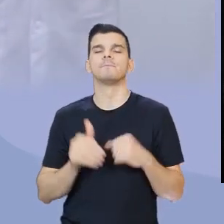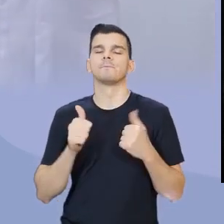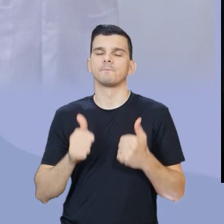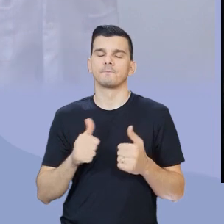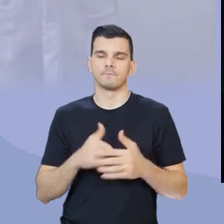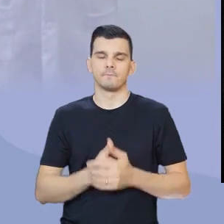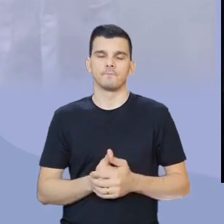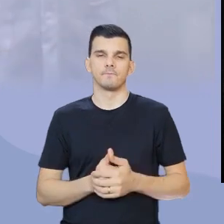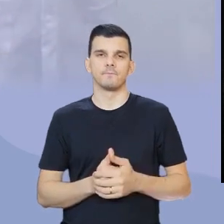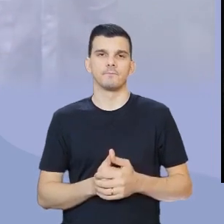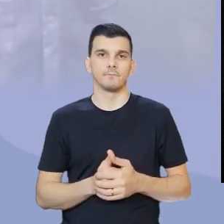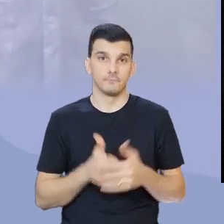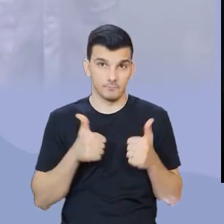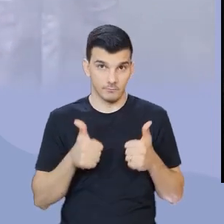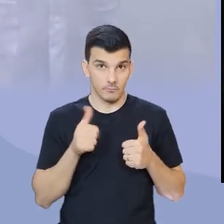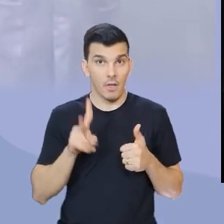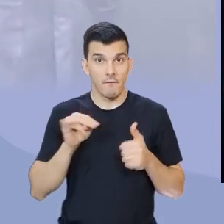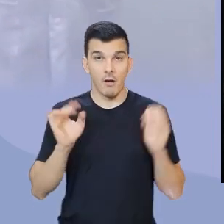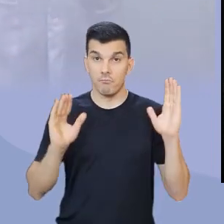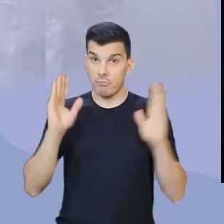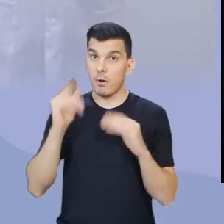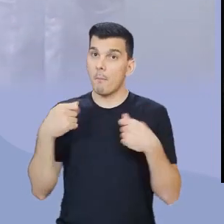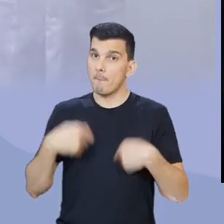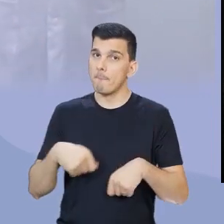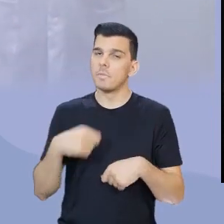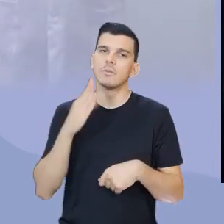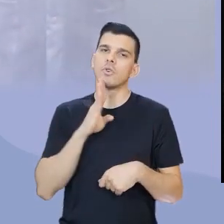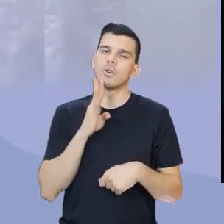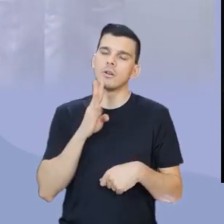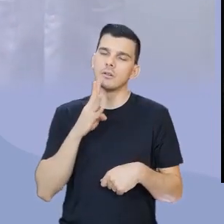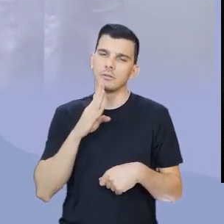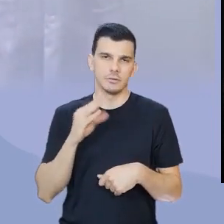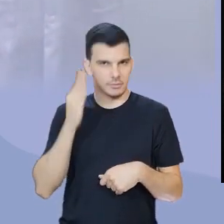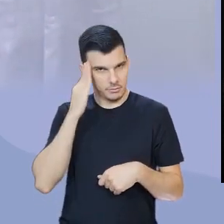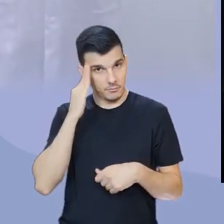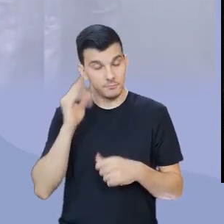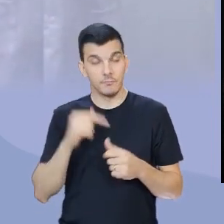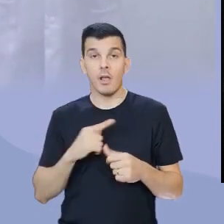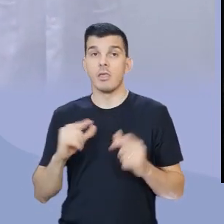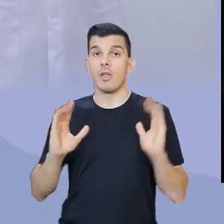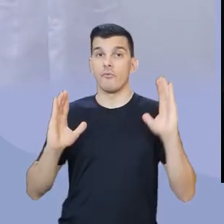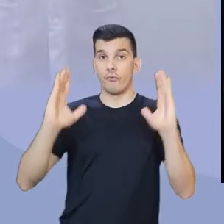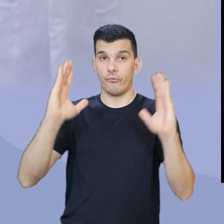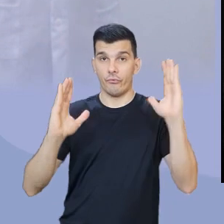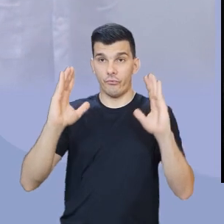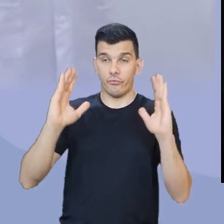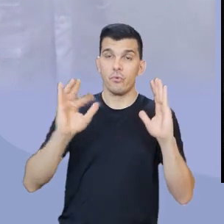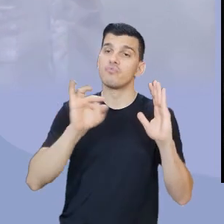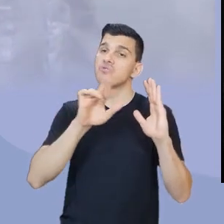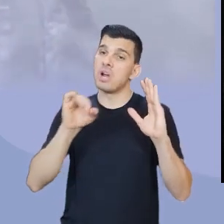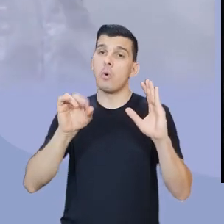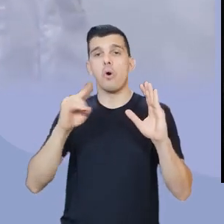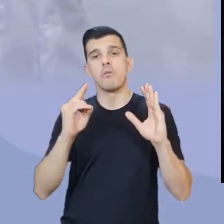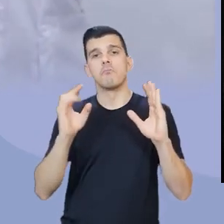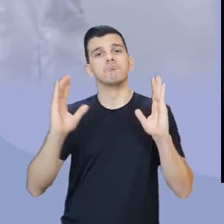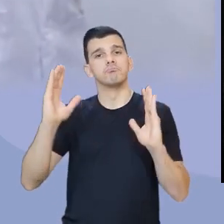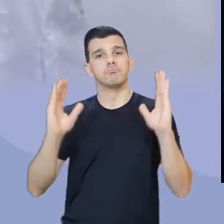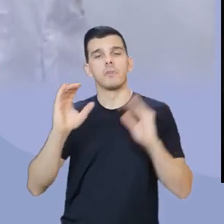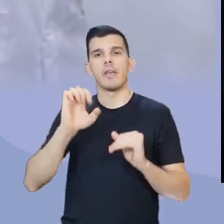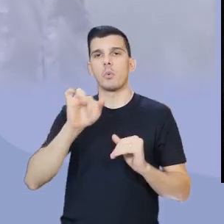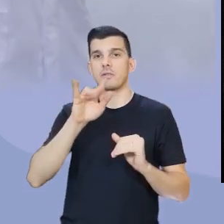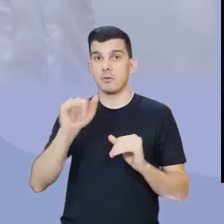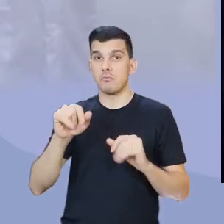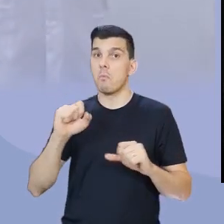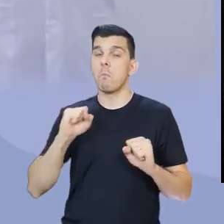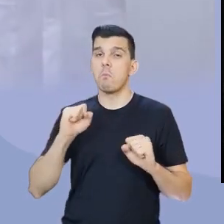do primeiro e segundo grau. É isso que vai cair, você tem que dominar, né? Então eles vão te dar uma função ou uma equação e pode cair também